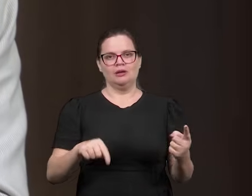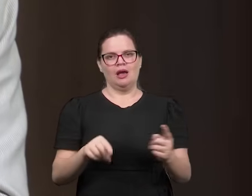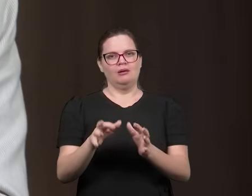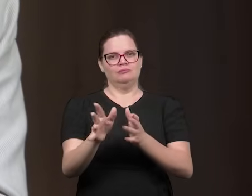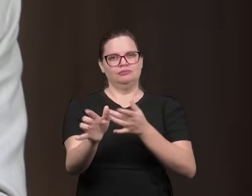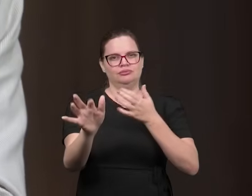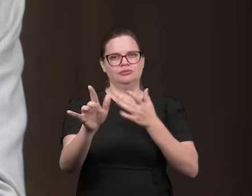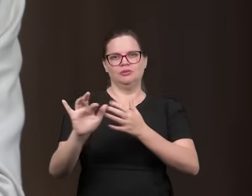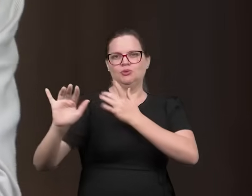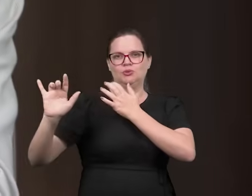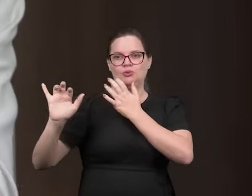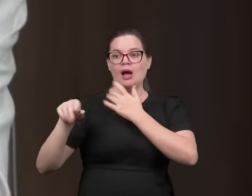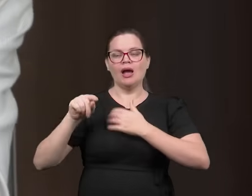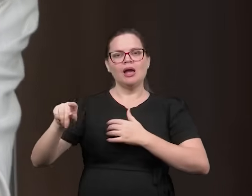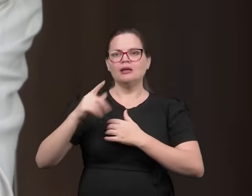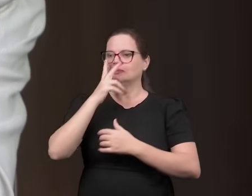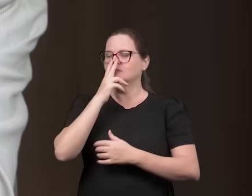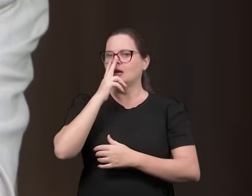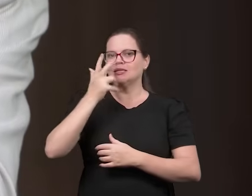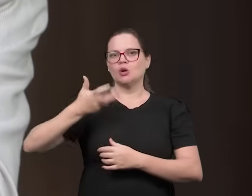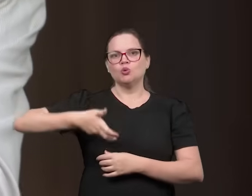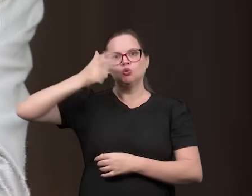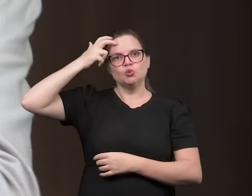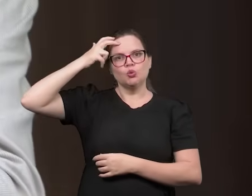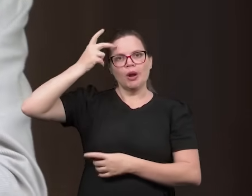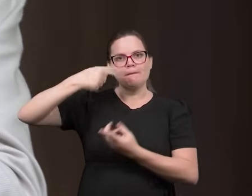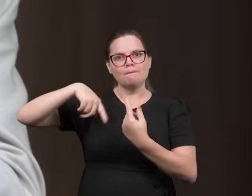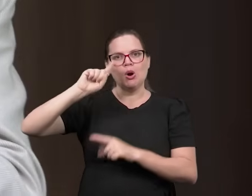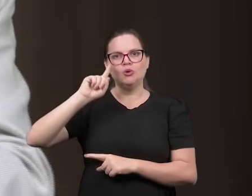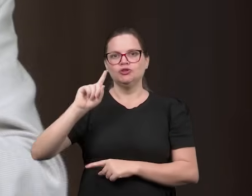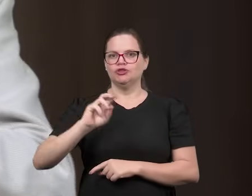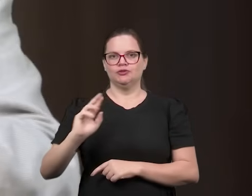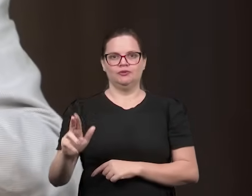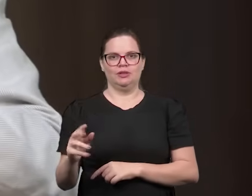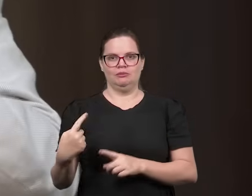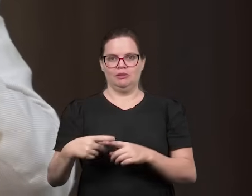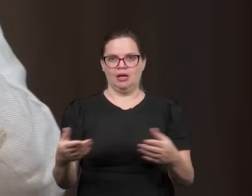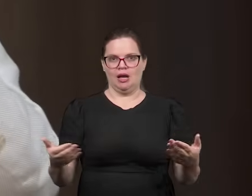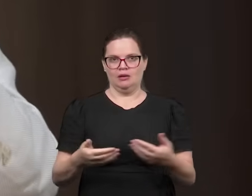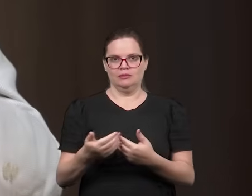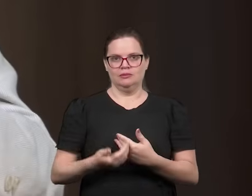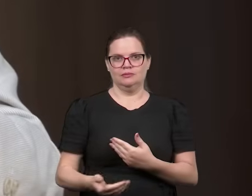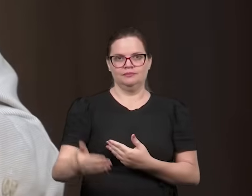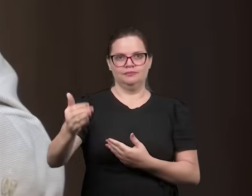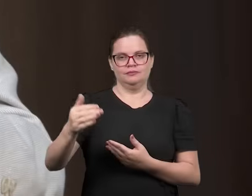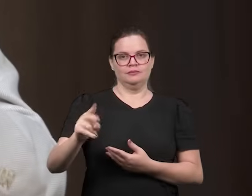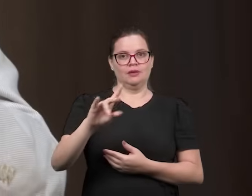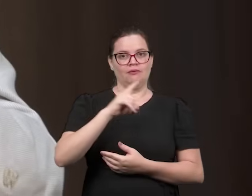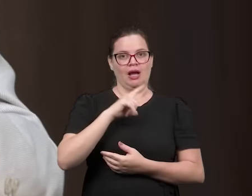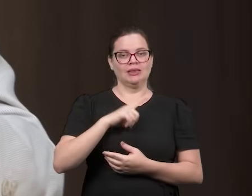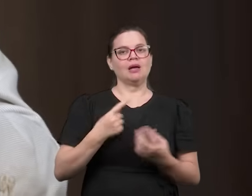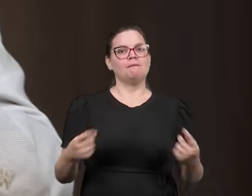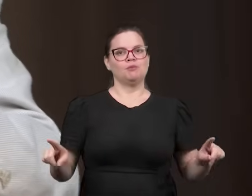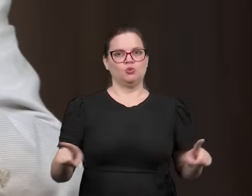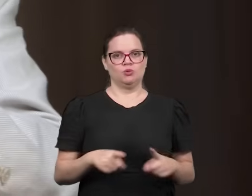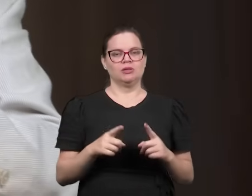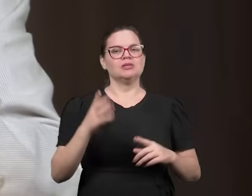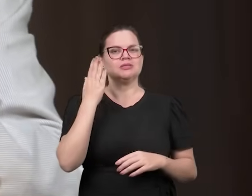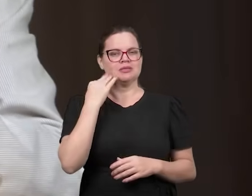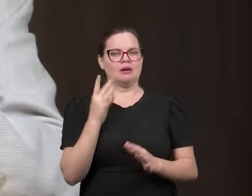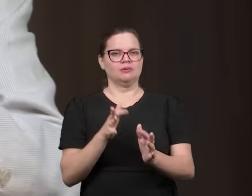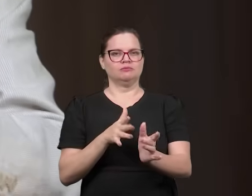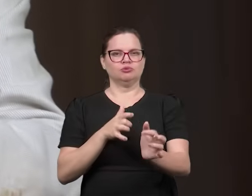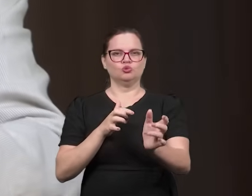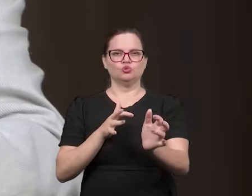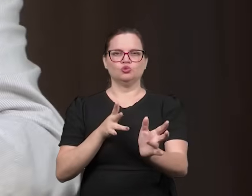ele gerou uma mudança cultural no mundo da época. Porque a partir de agora você vai passar a ter músicos que tocam,